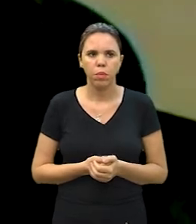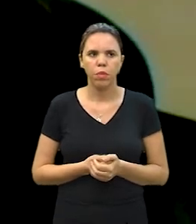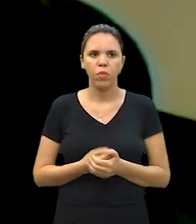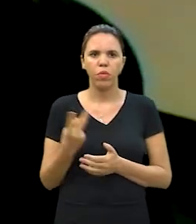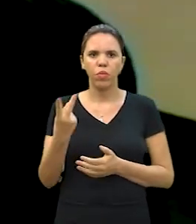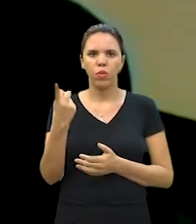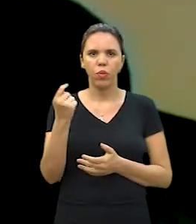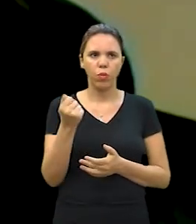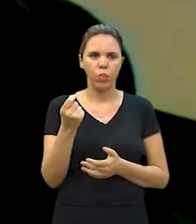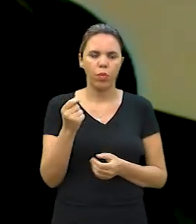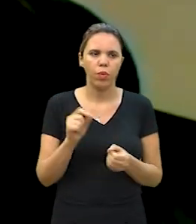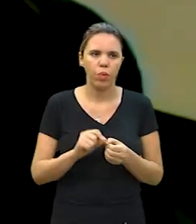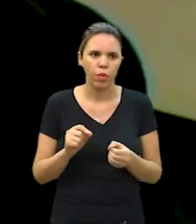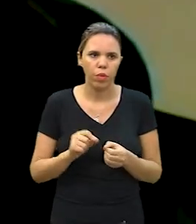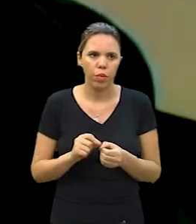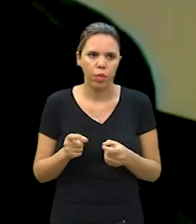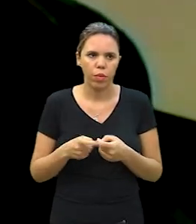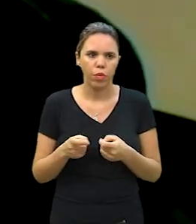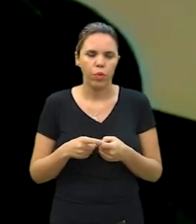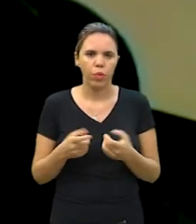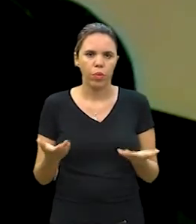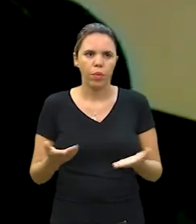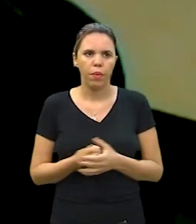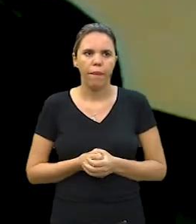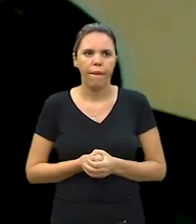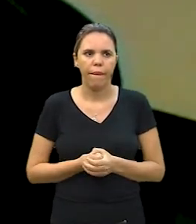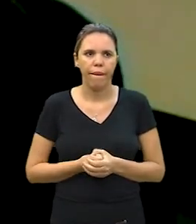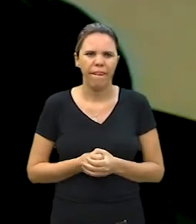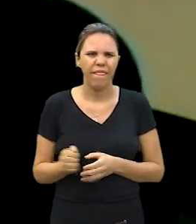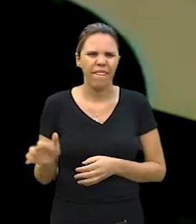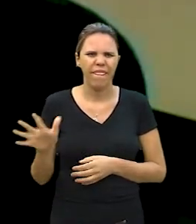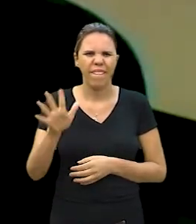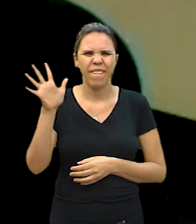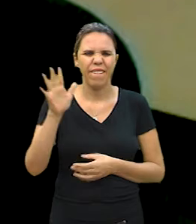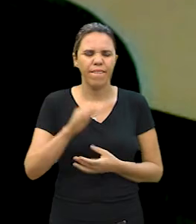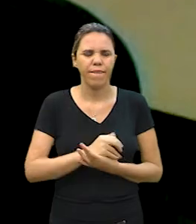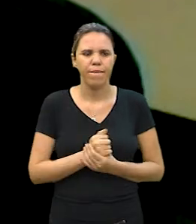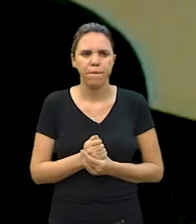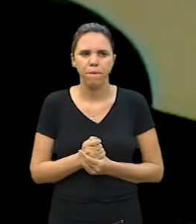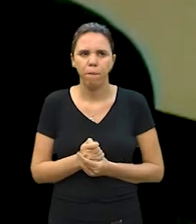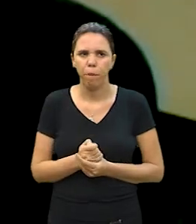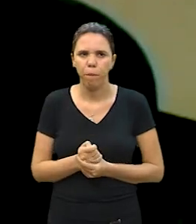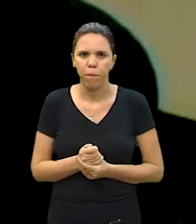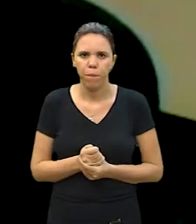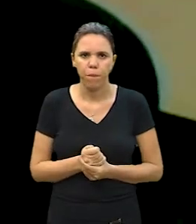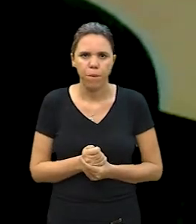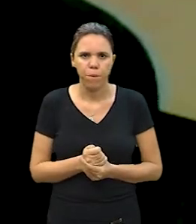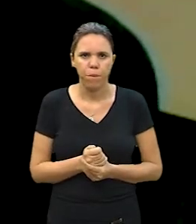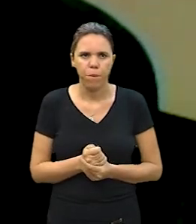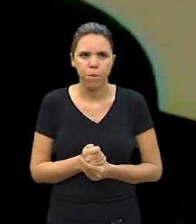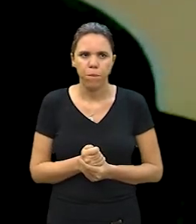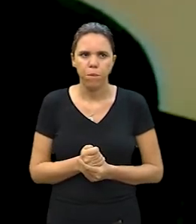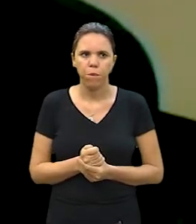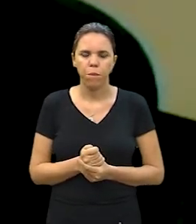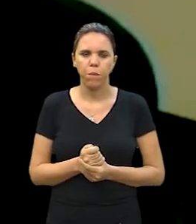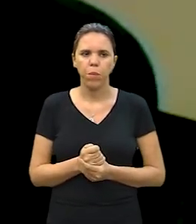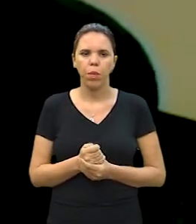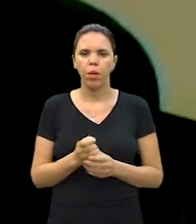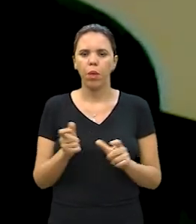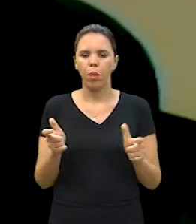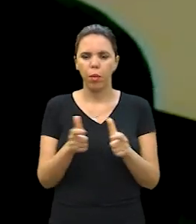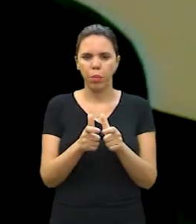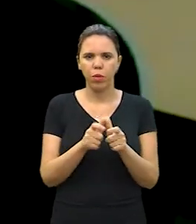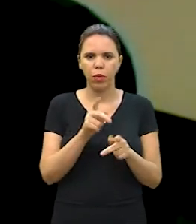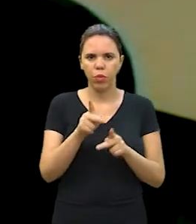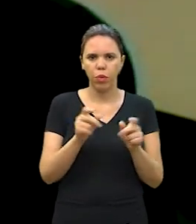os preços praticados pela medicina hoje são altíssimos, né? E assim, uma parcela